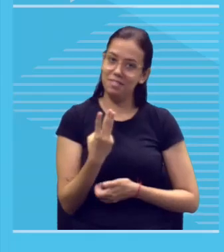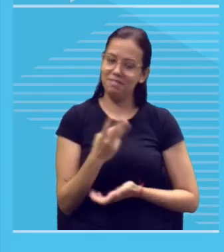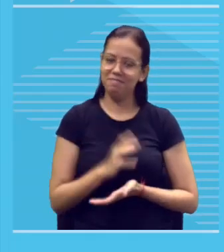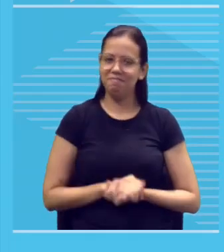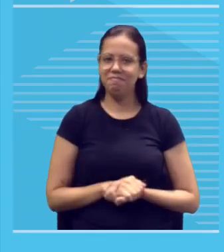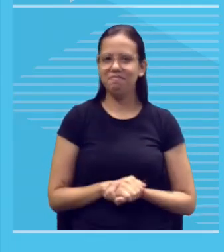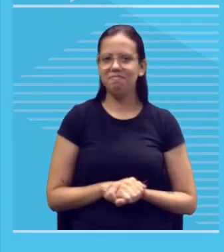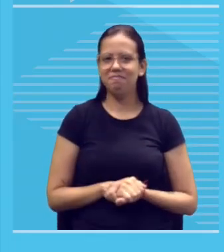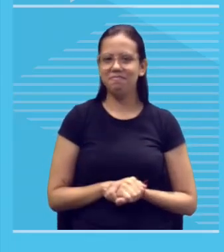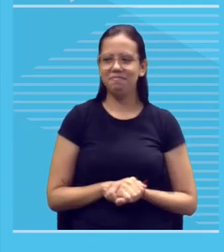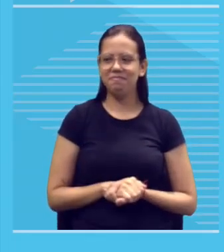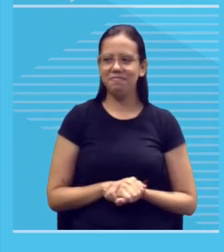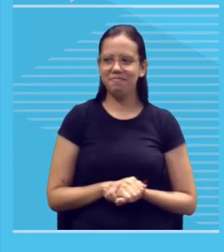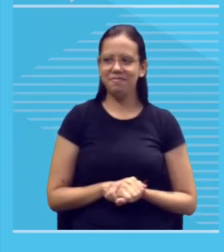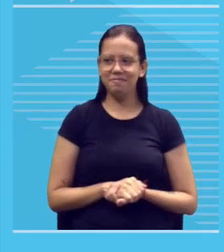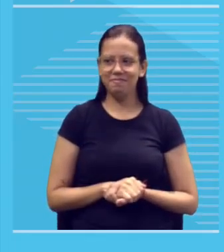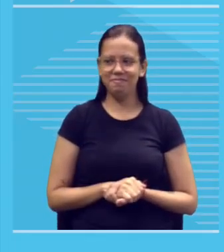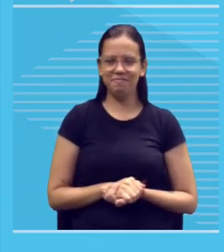então